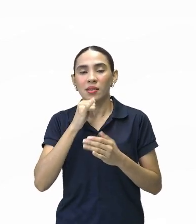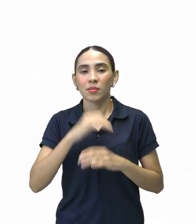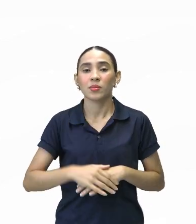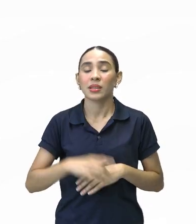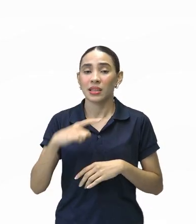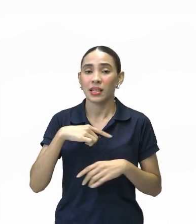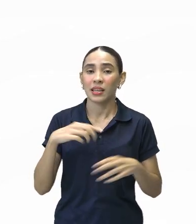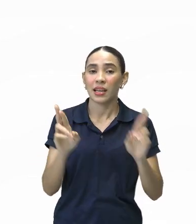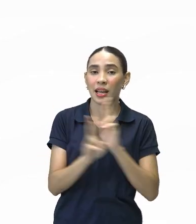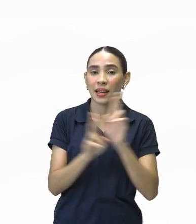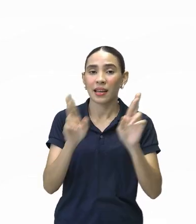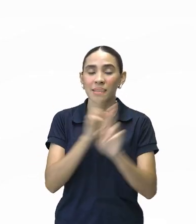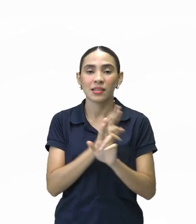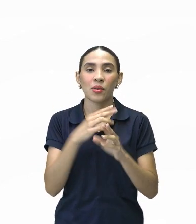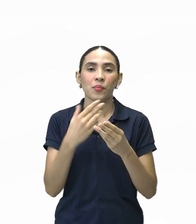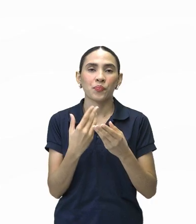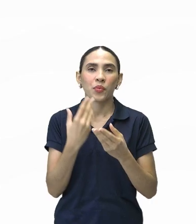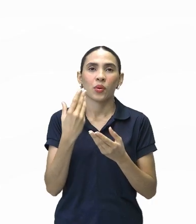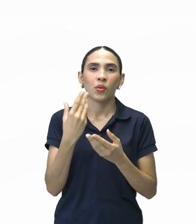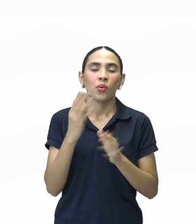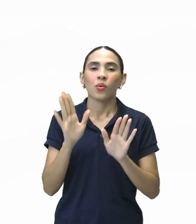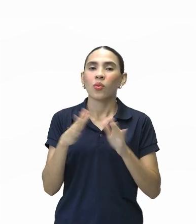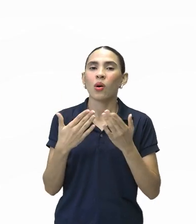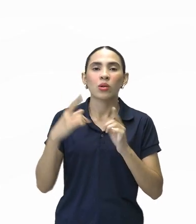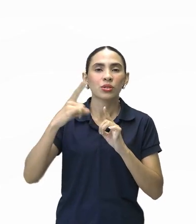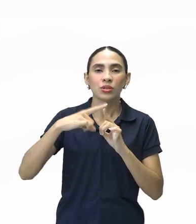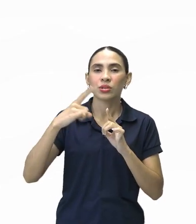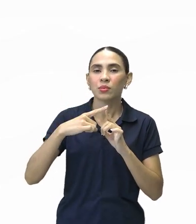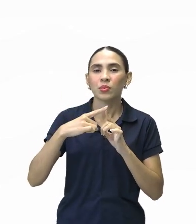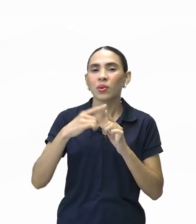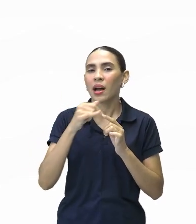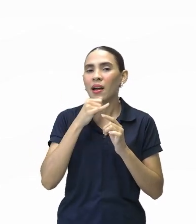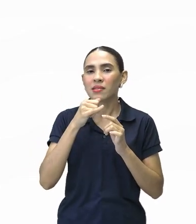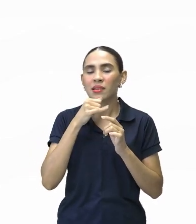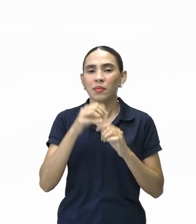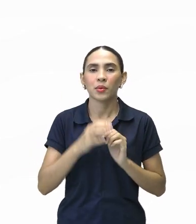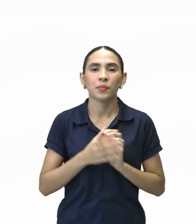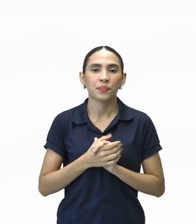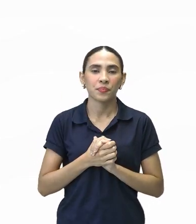Está relacionada com um tipo